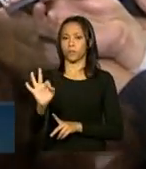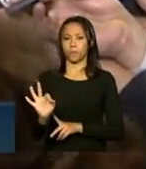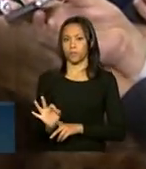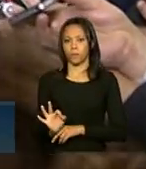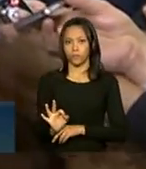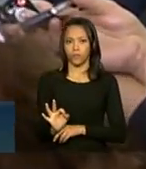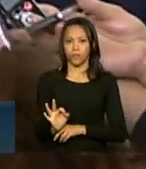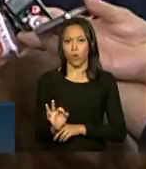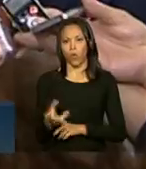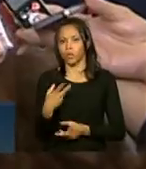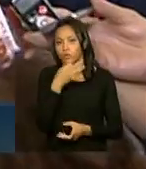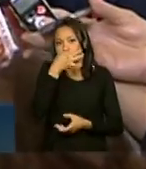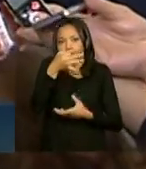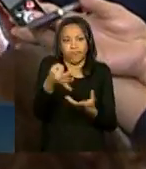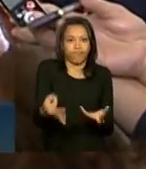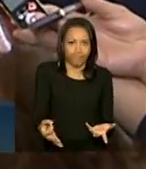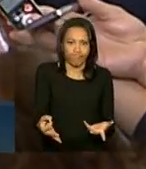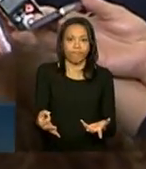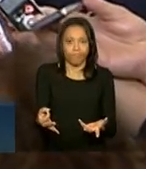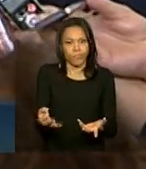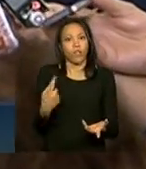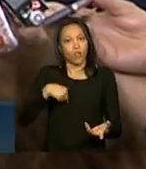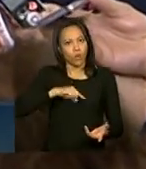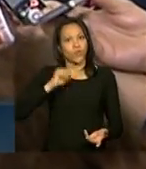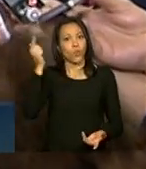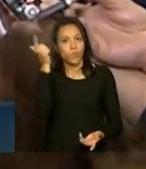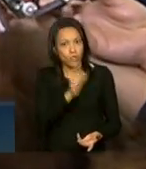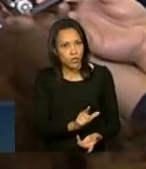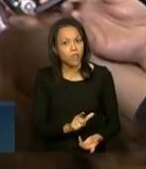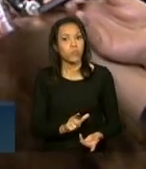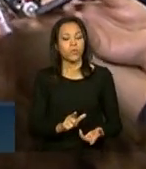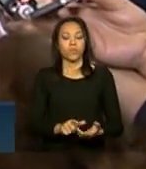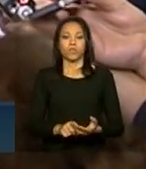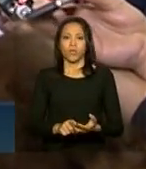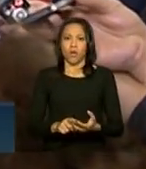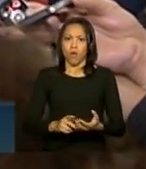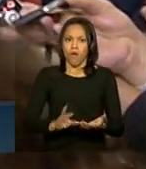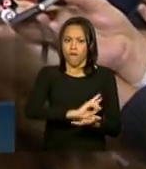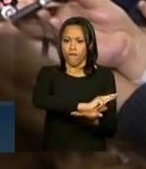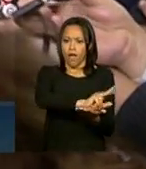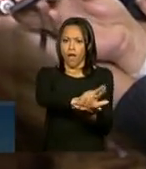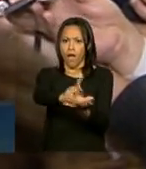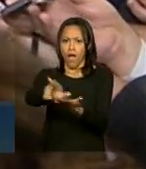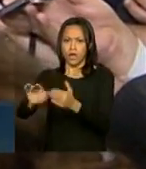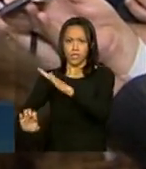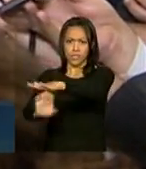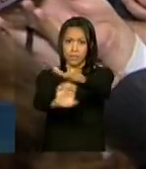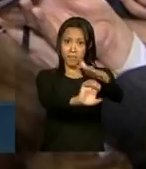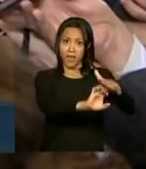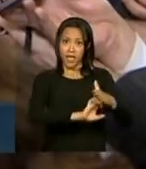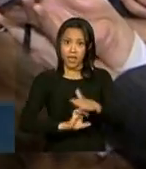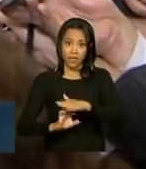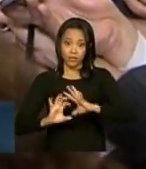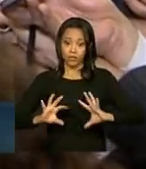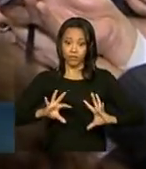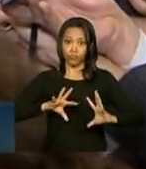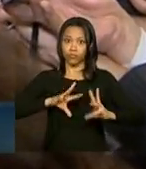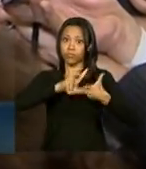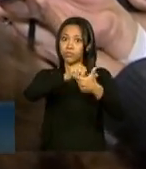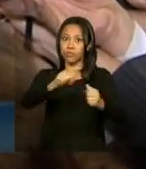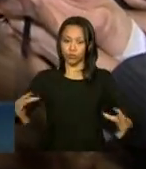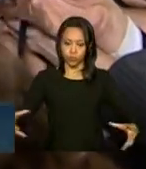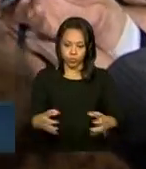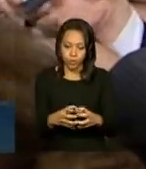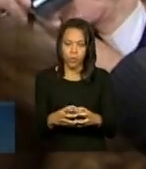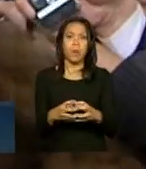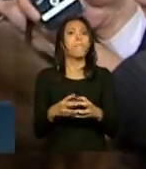sem nenhuma outra consideração, conseguimos o maior consórcio de empresas do mundo para explorar o pré-sal.